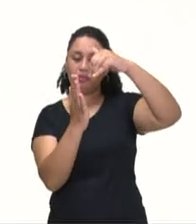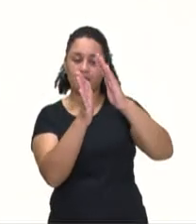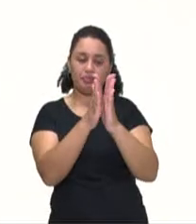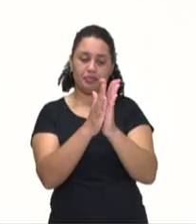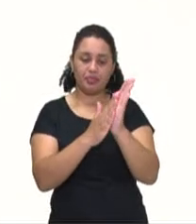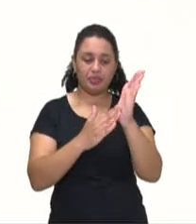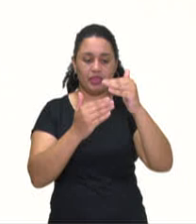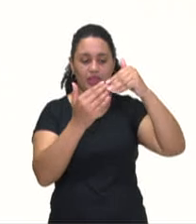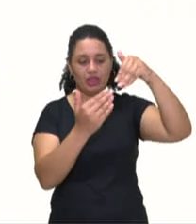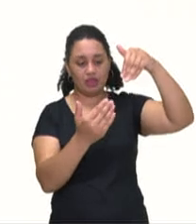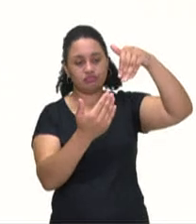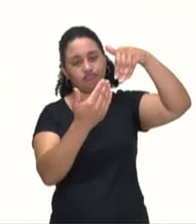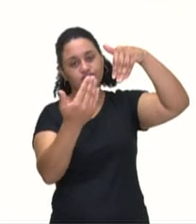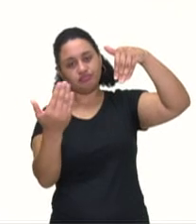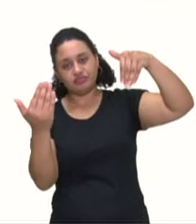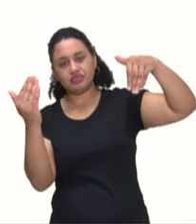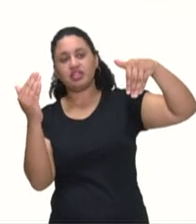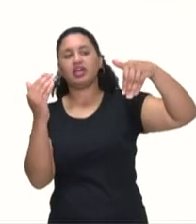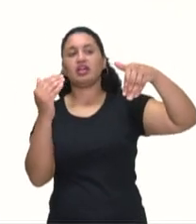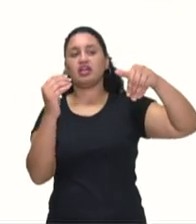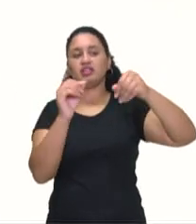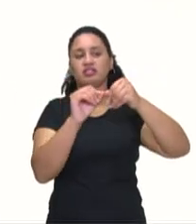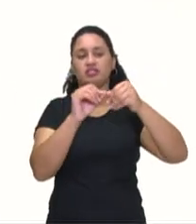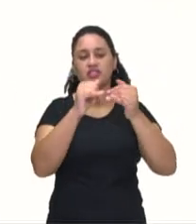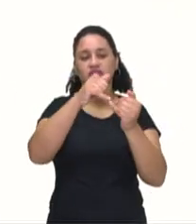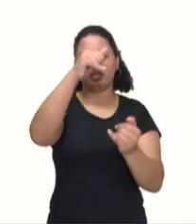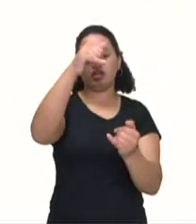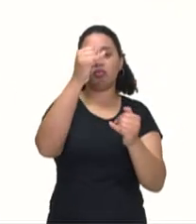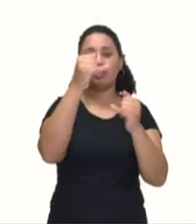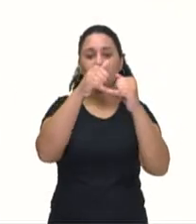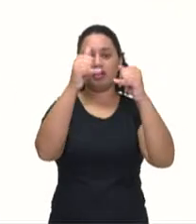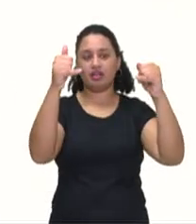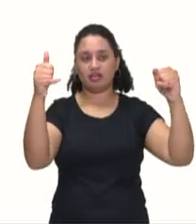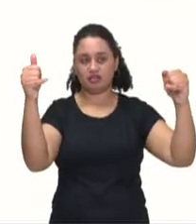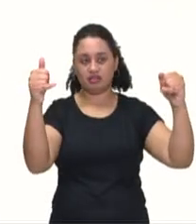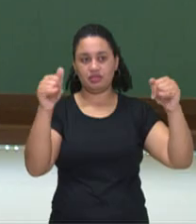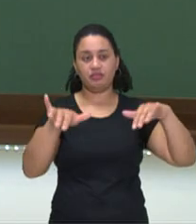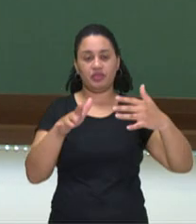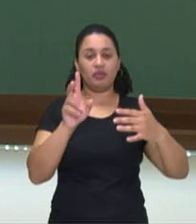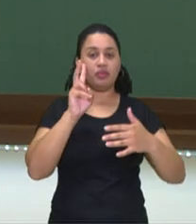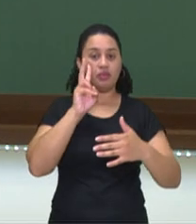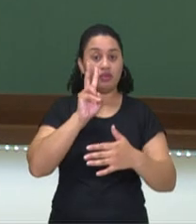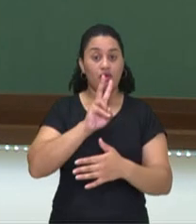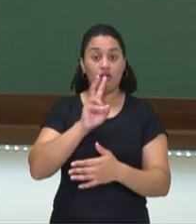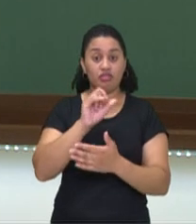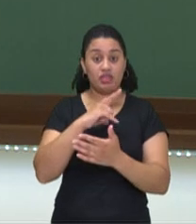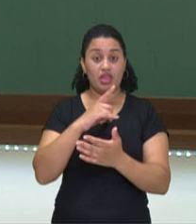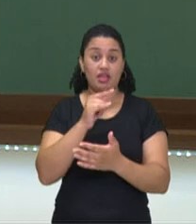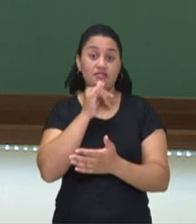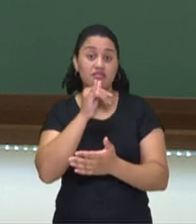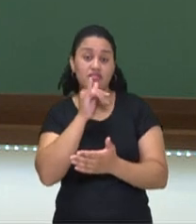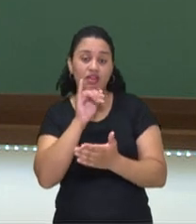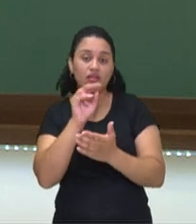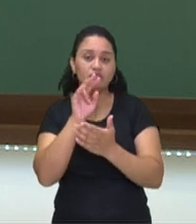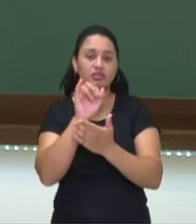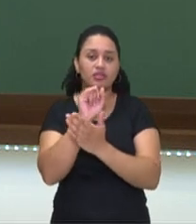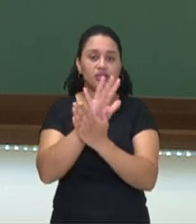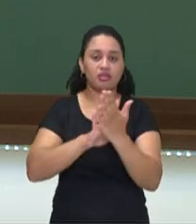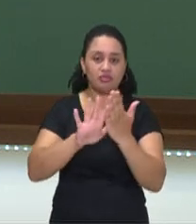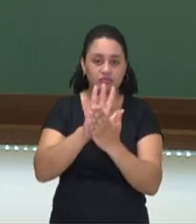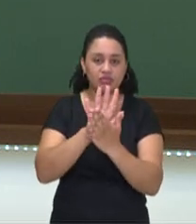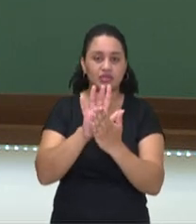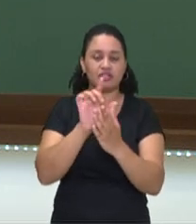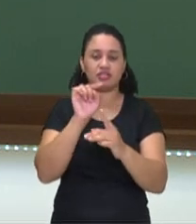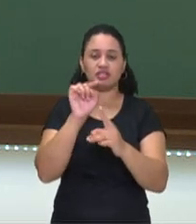as mantinham suspensa por uma única linha. Então, aqui, alguns exemplos das obras